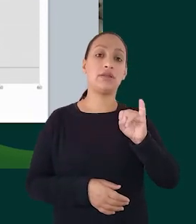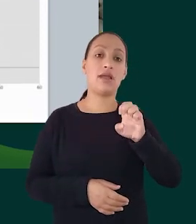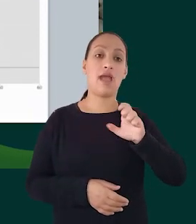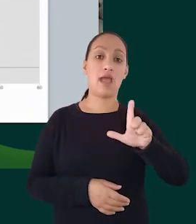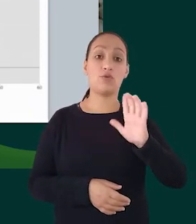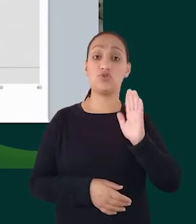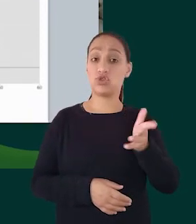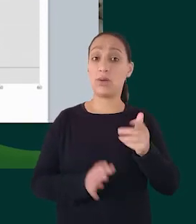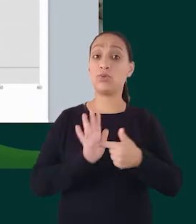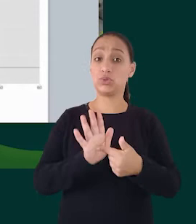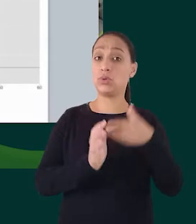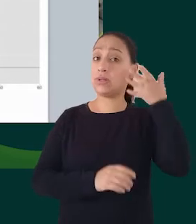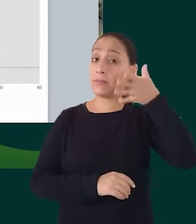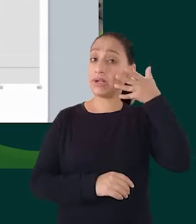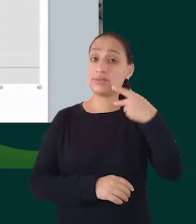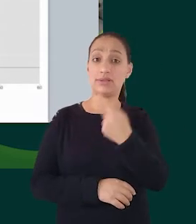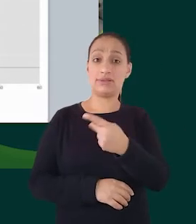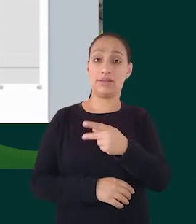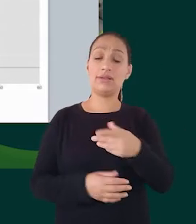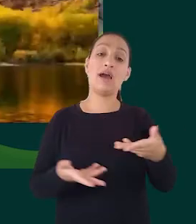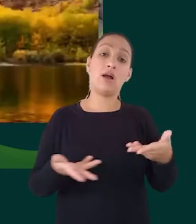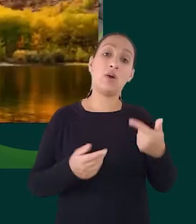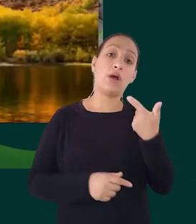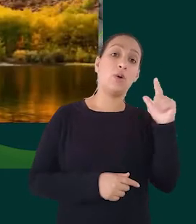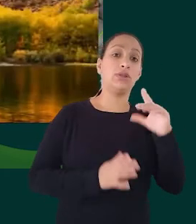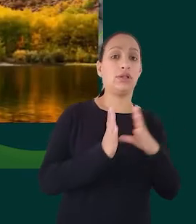uma outra linguagem aqui para vocês. Então, eu vou